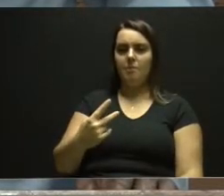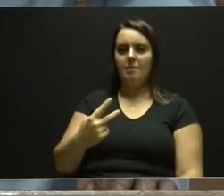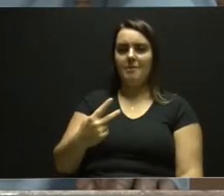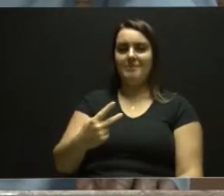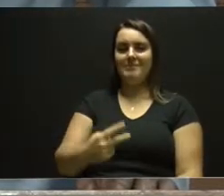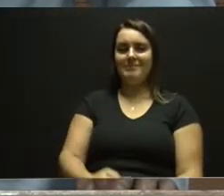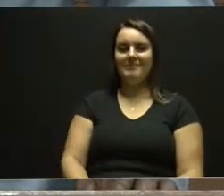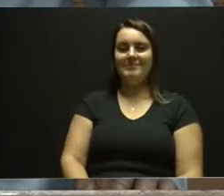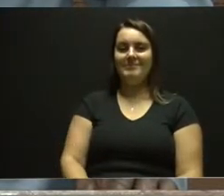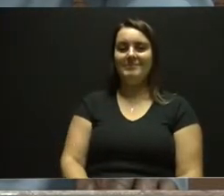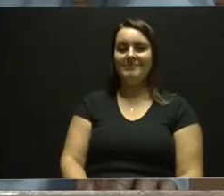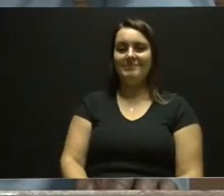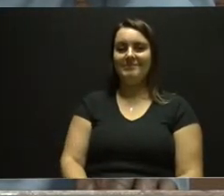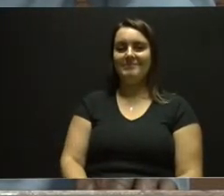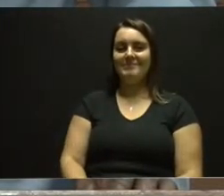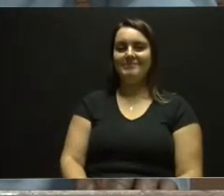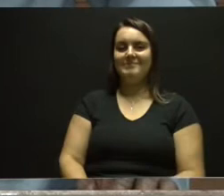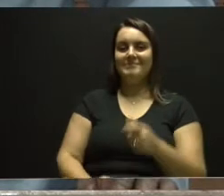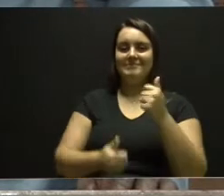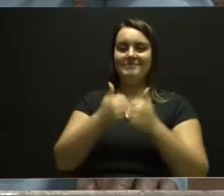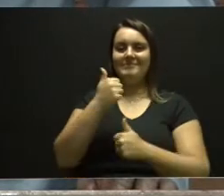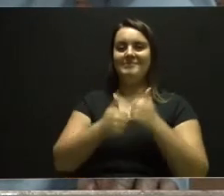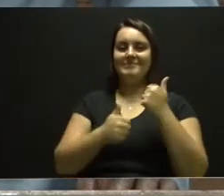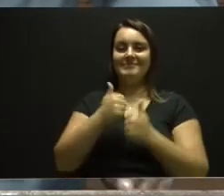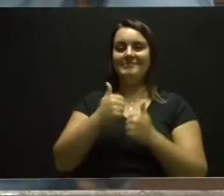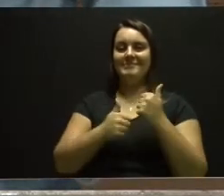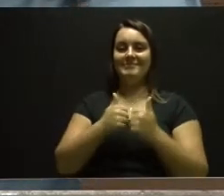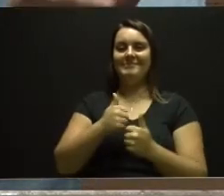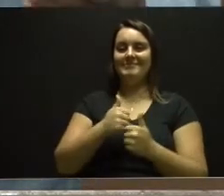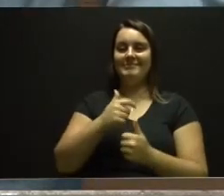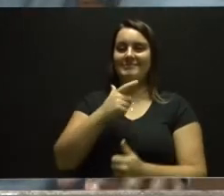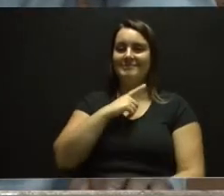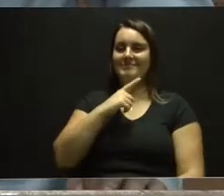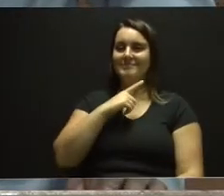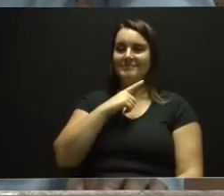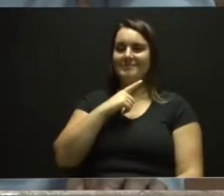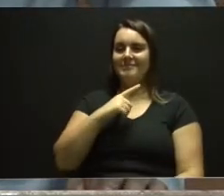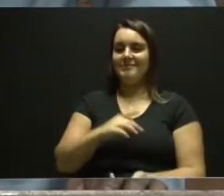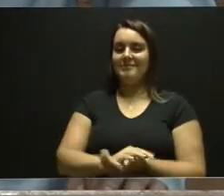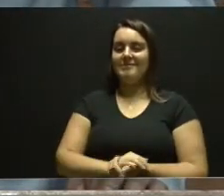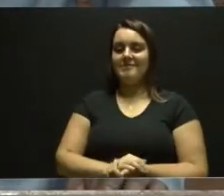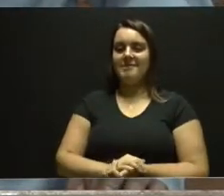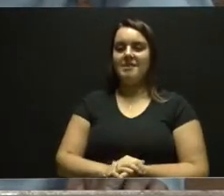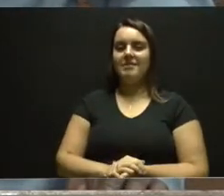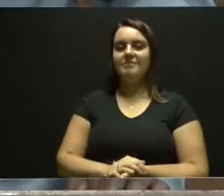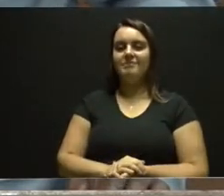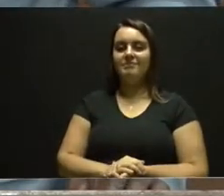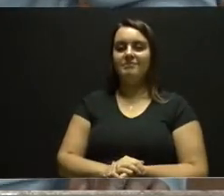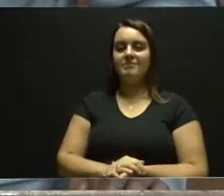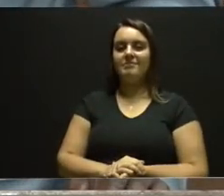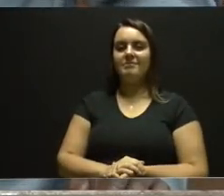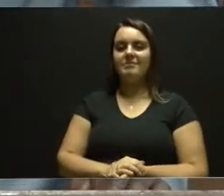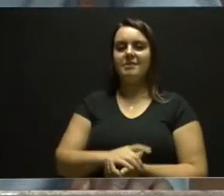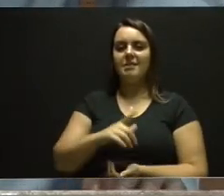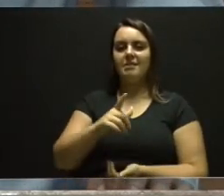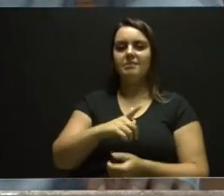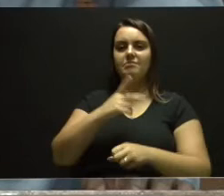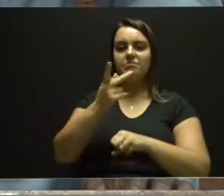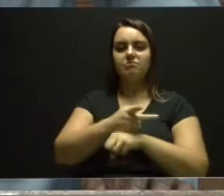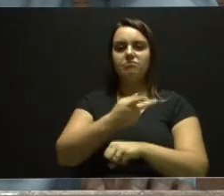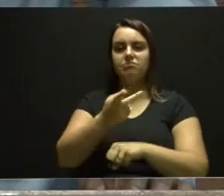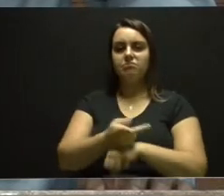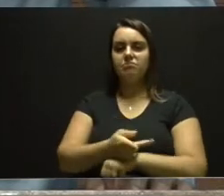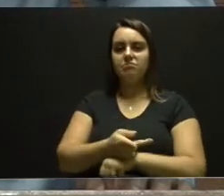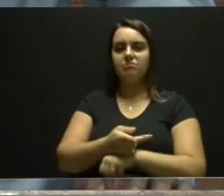o jogador de futebol ou negro quando tem uma ascensão social ele procurou sempre uma negra uma